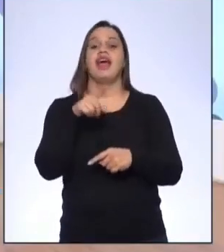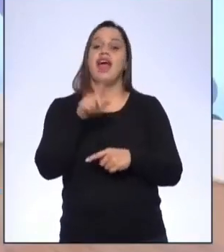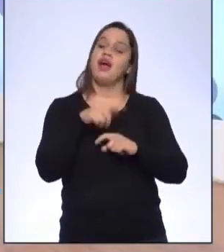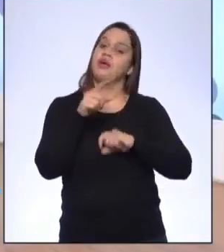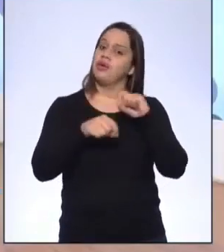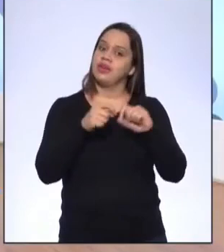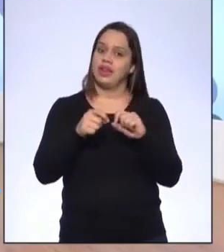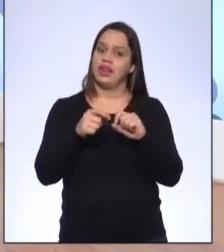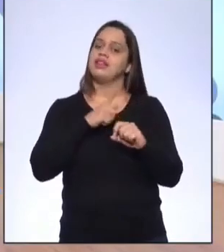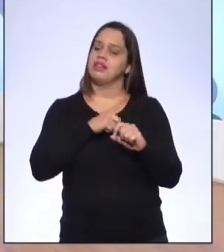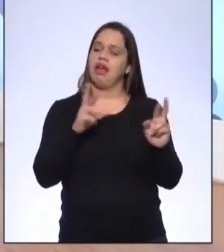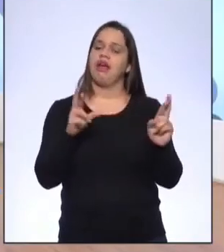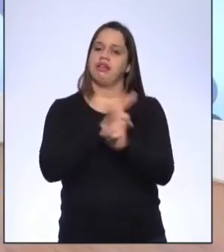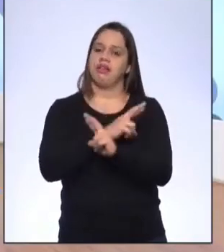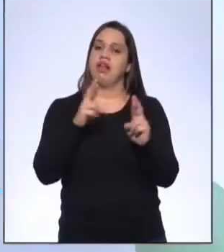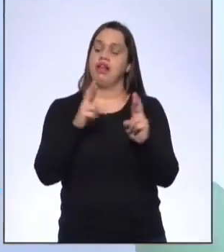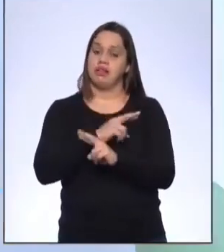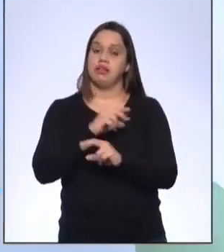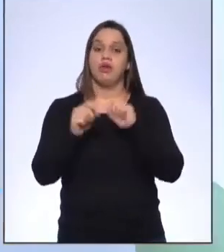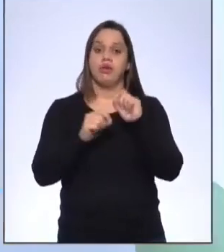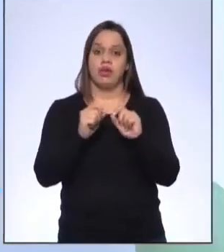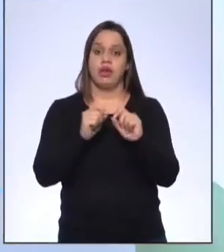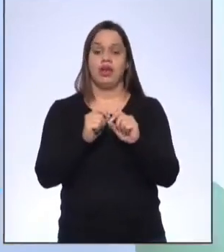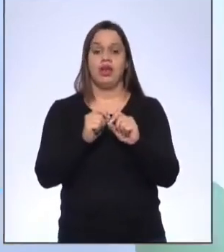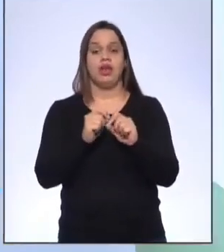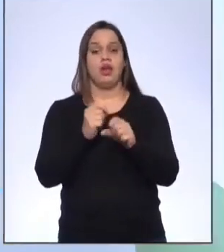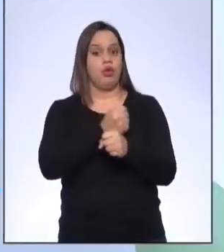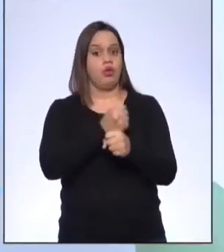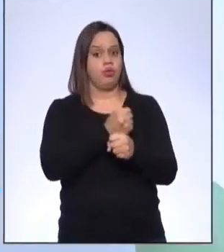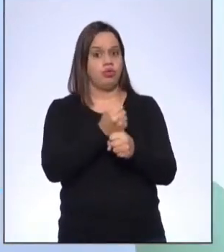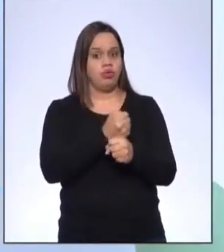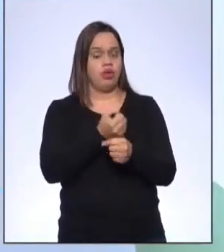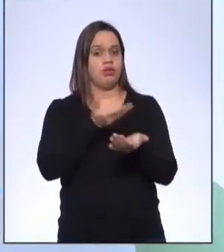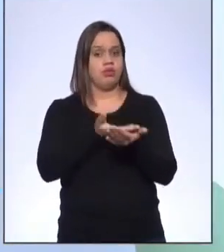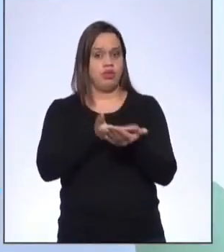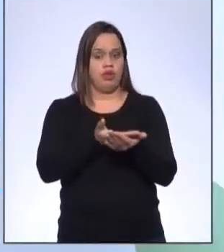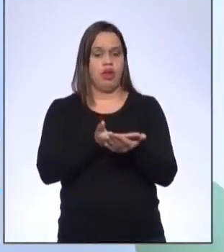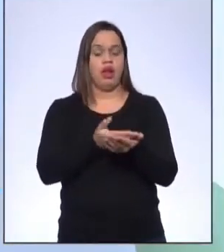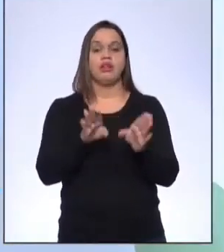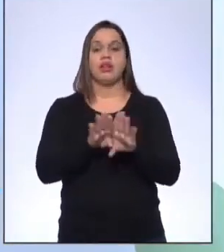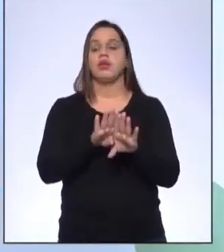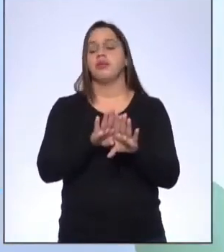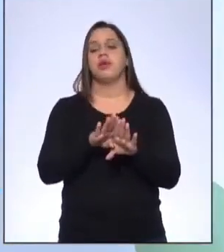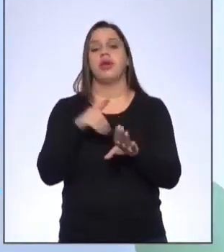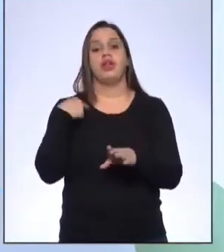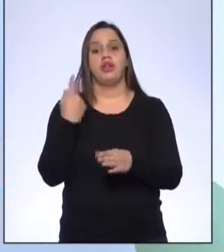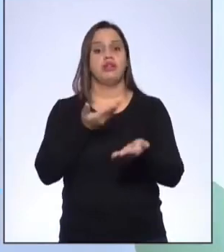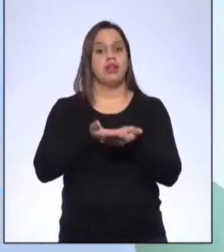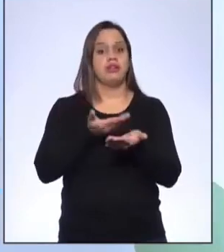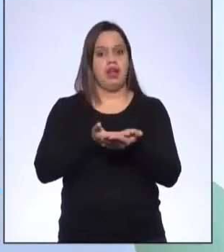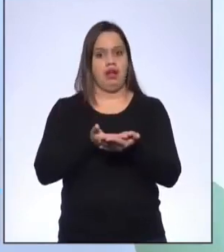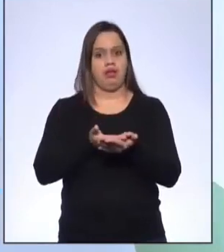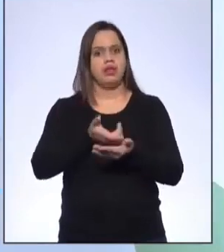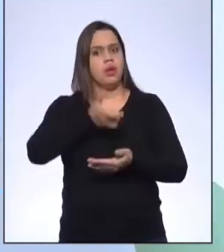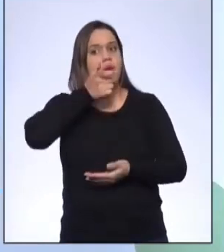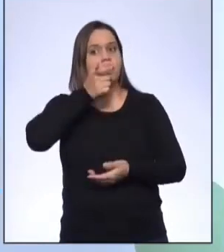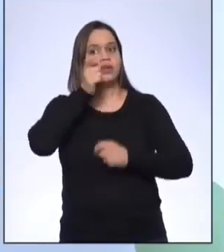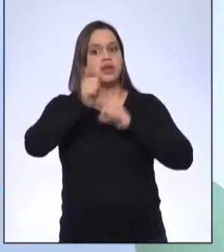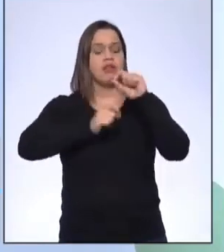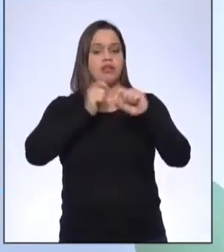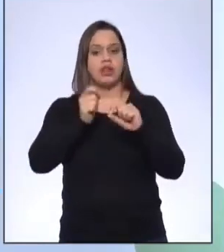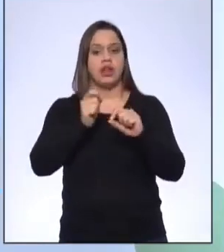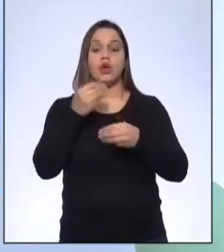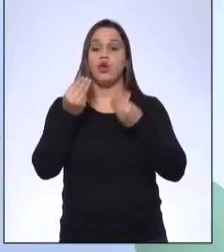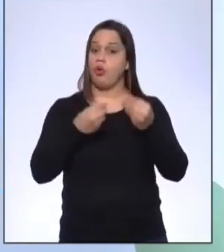essa relação entre os anos, né, de escolaridade e entre as nossas aulas. Observem como que essas aulas vão